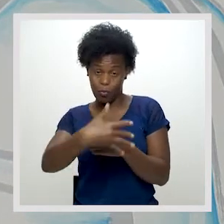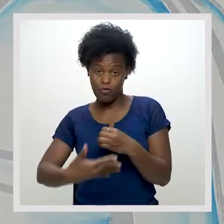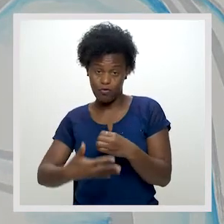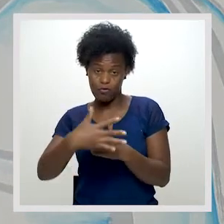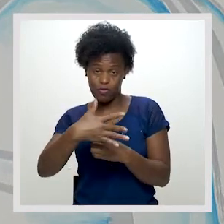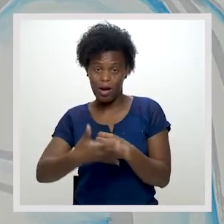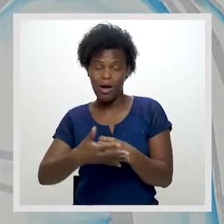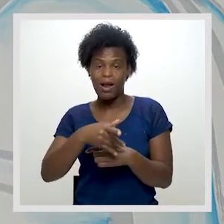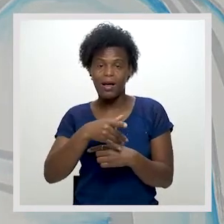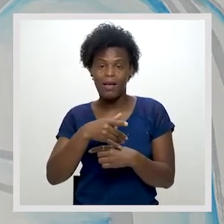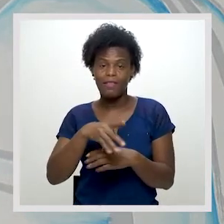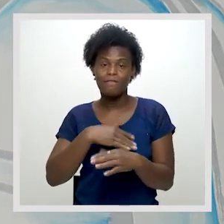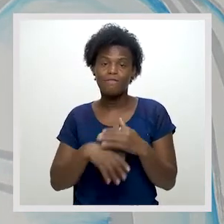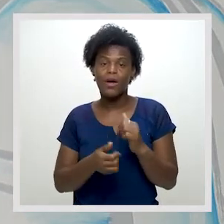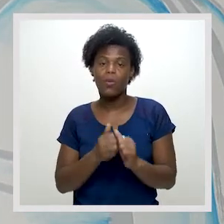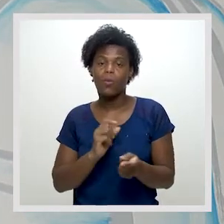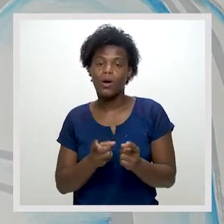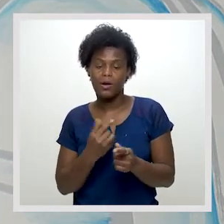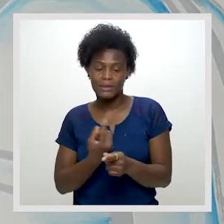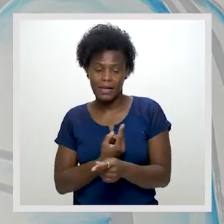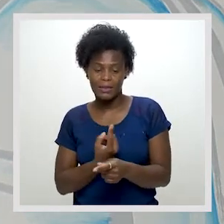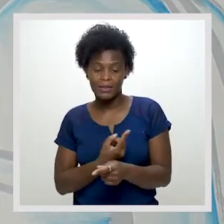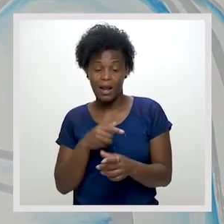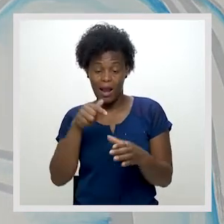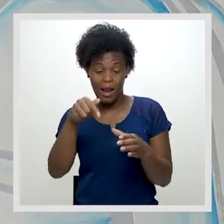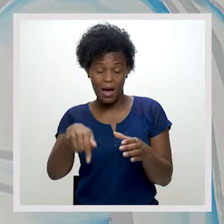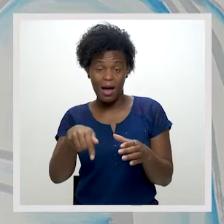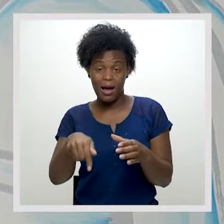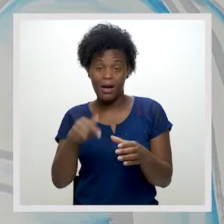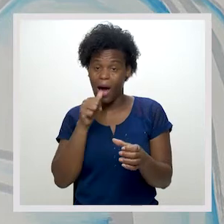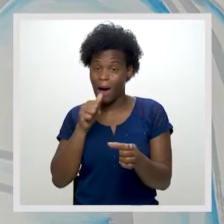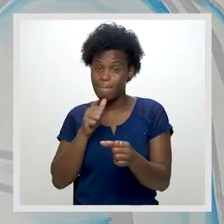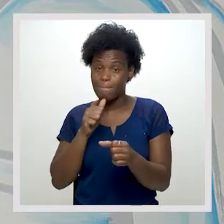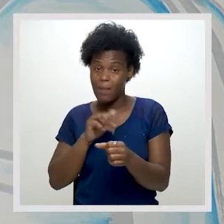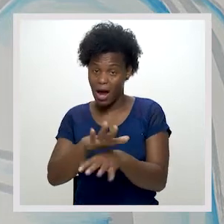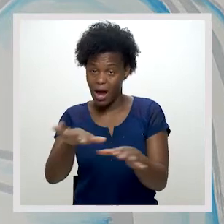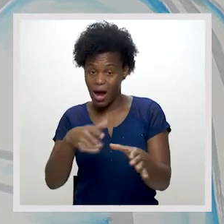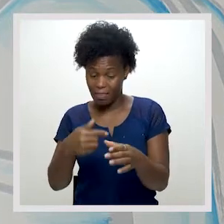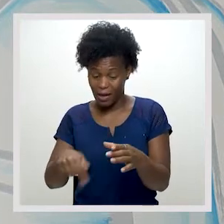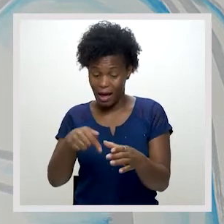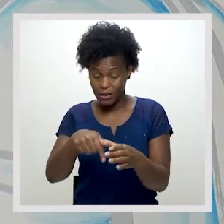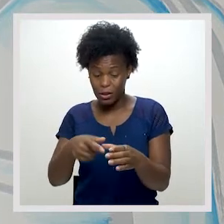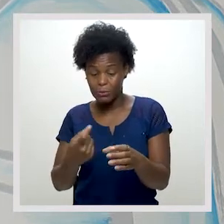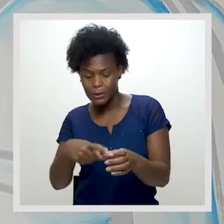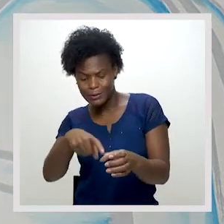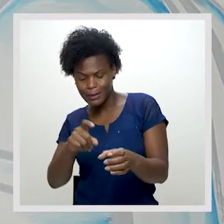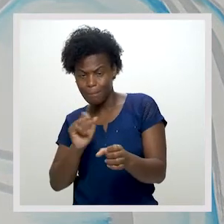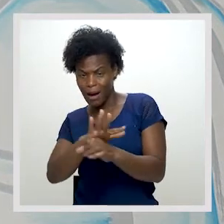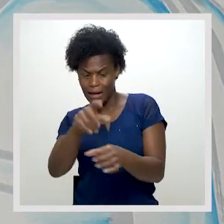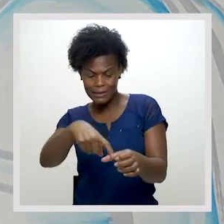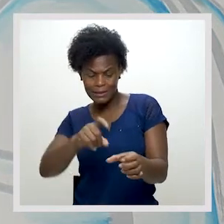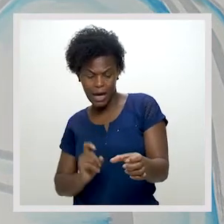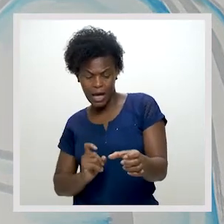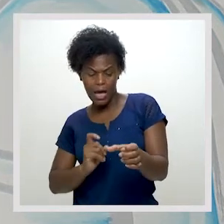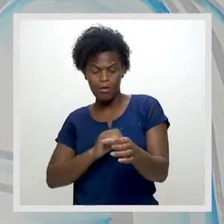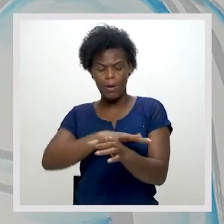com que os seres que lá existiam nos oceanos deixaram os oceanos e conquistaram